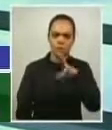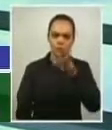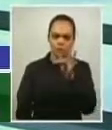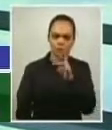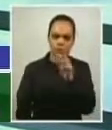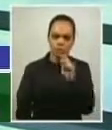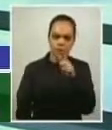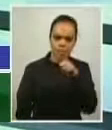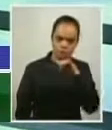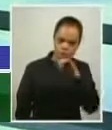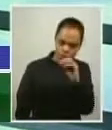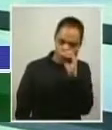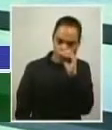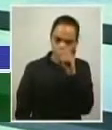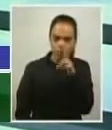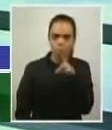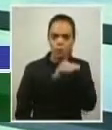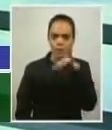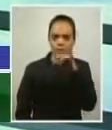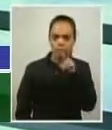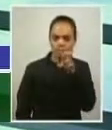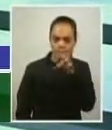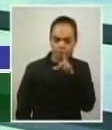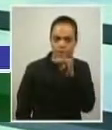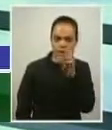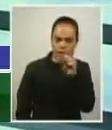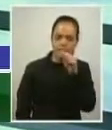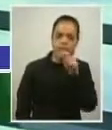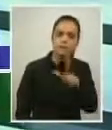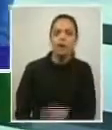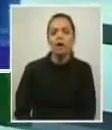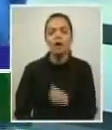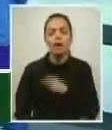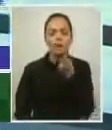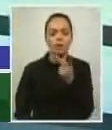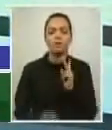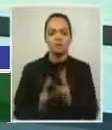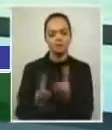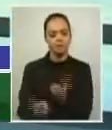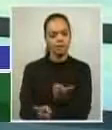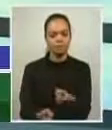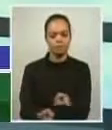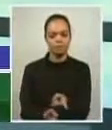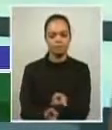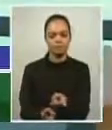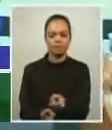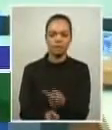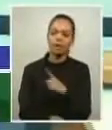e de ser votado Quando eu digo sempre isso não se aplica a